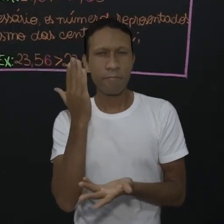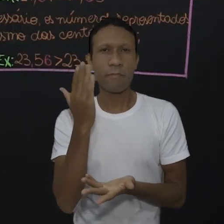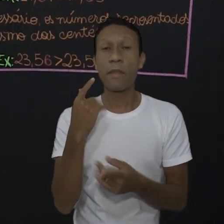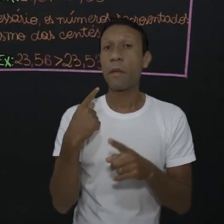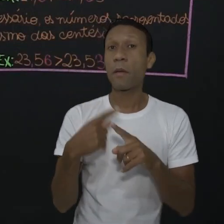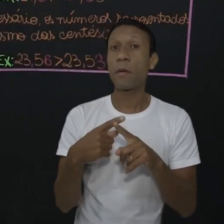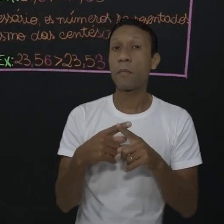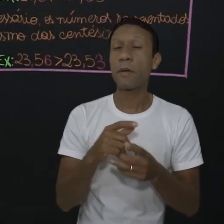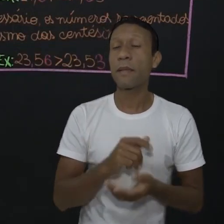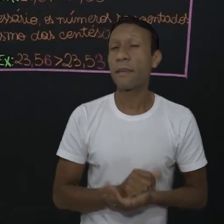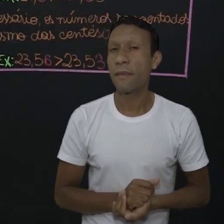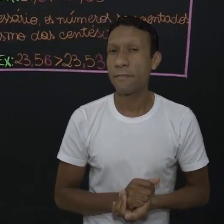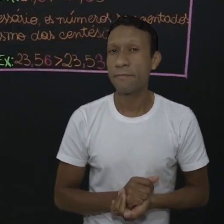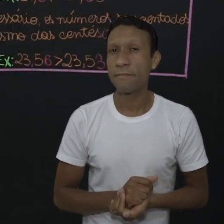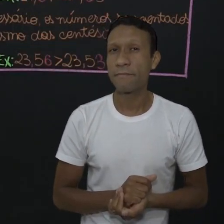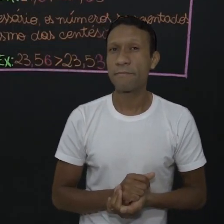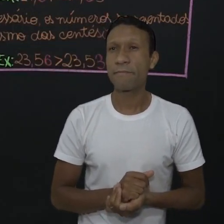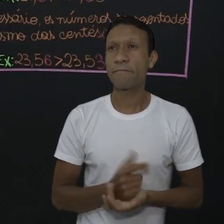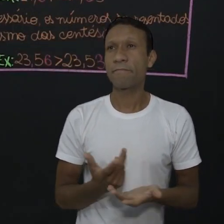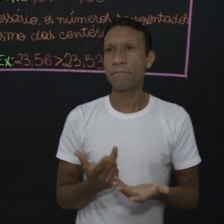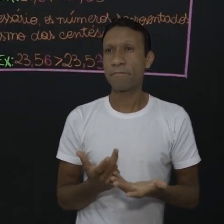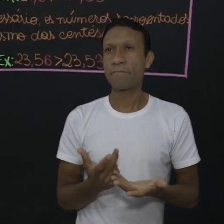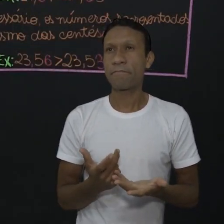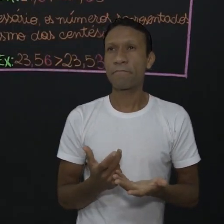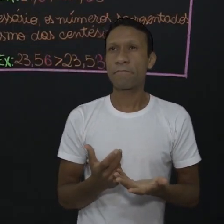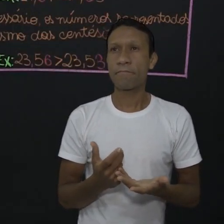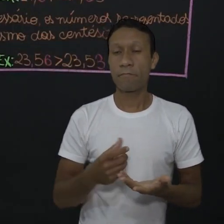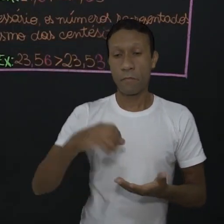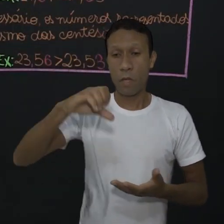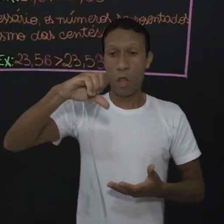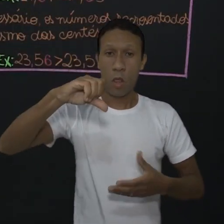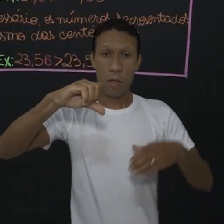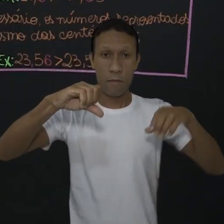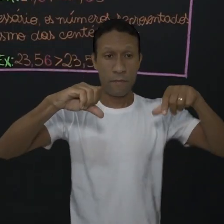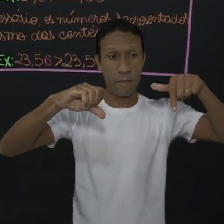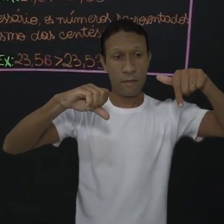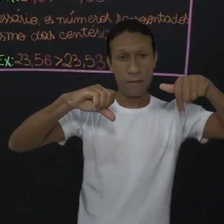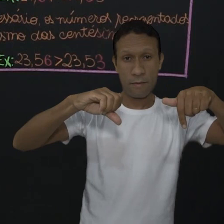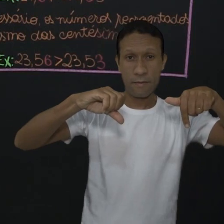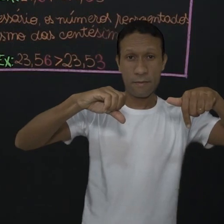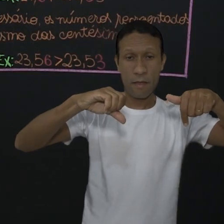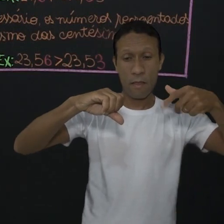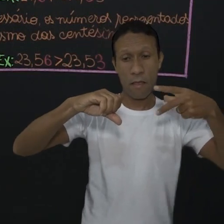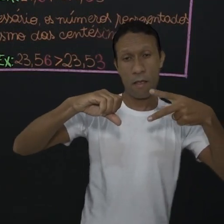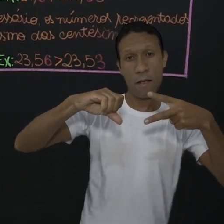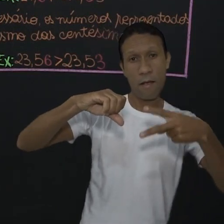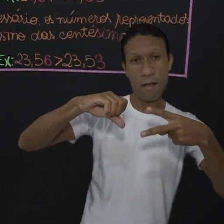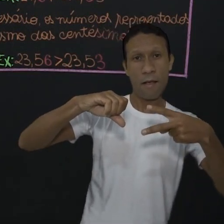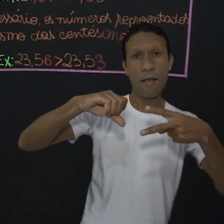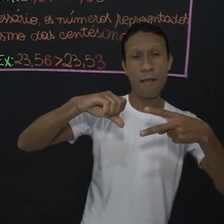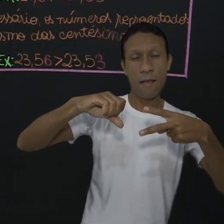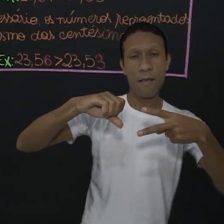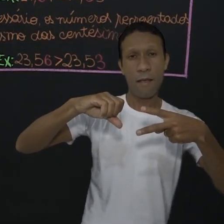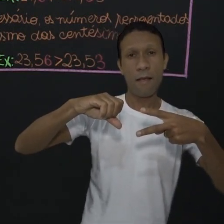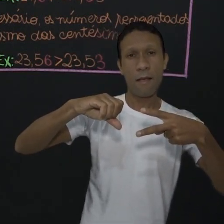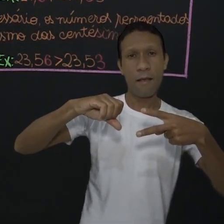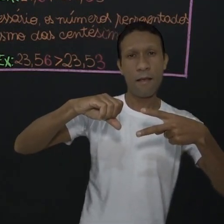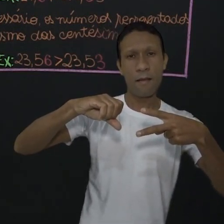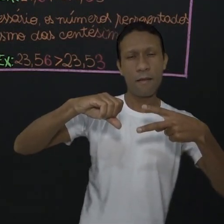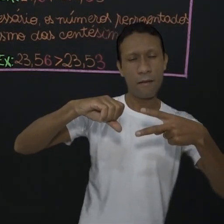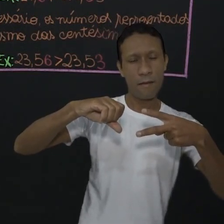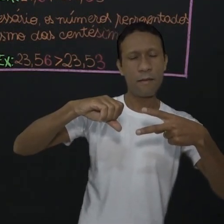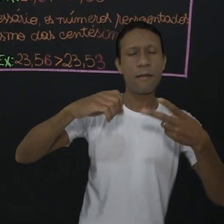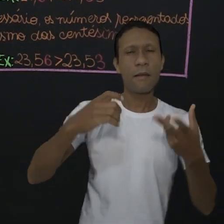veja aqui comigo. Em comparação ao 7 e 9, eu posso ler essa expressãozinha aqui,